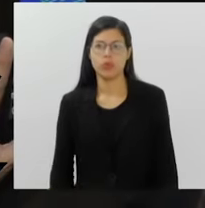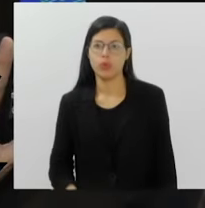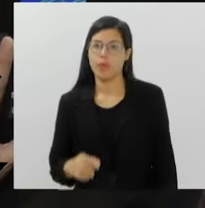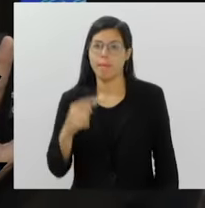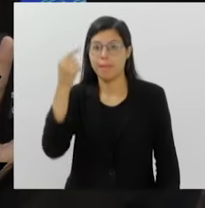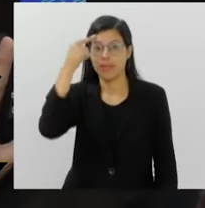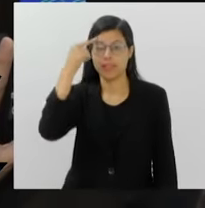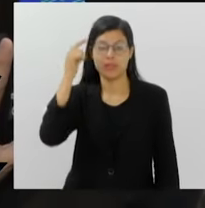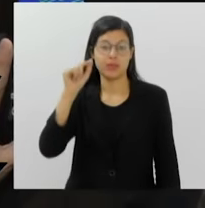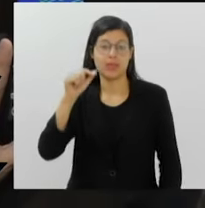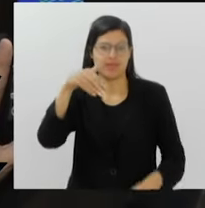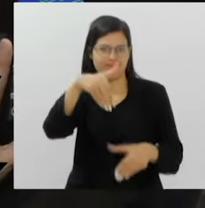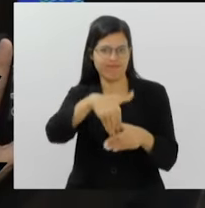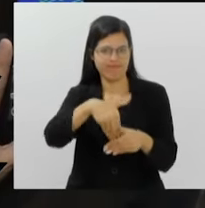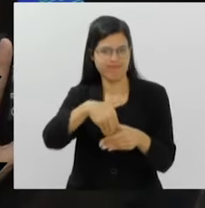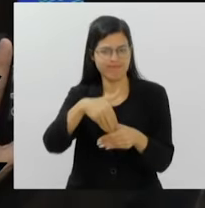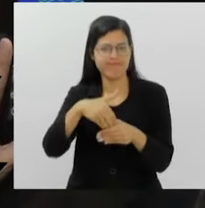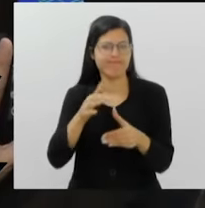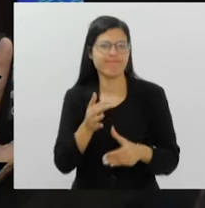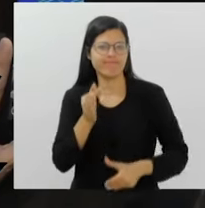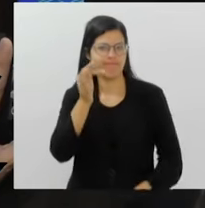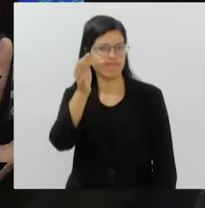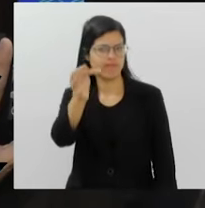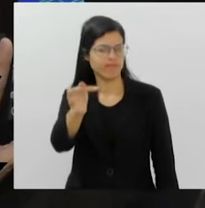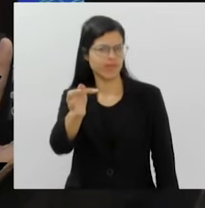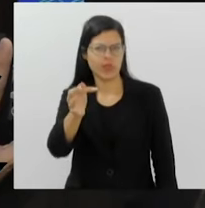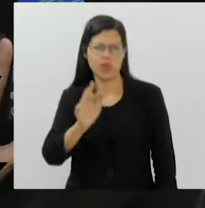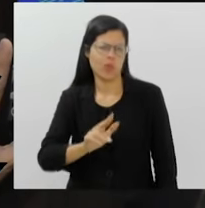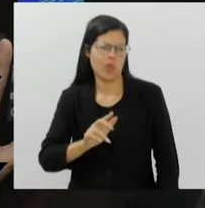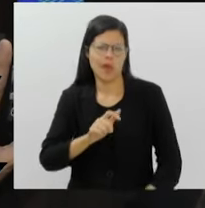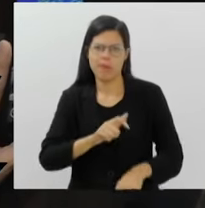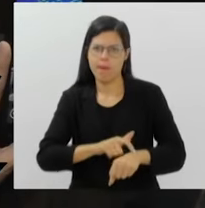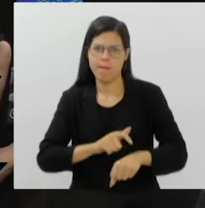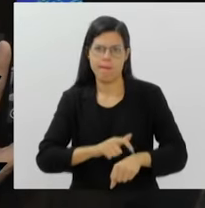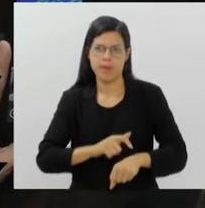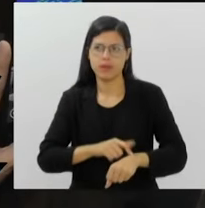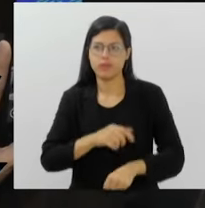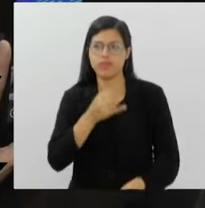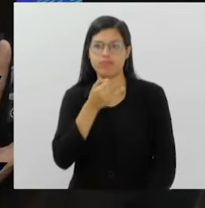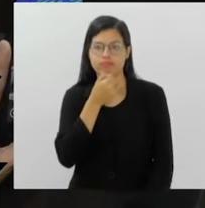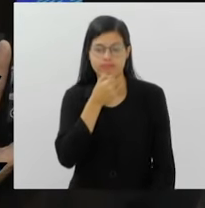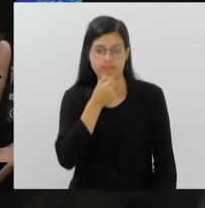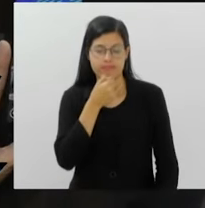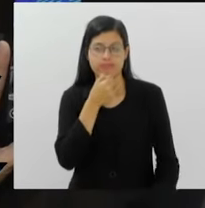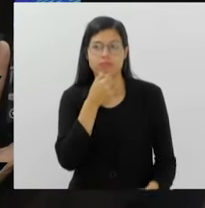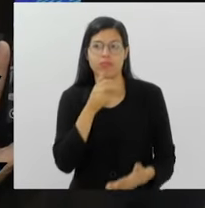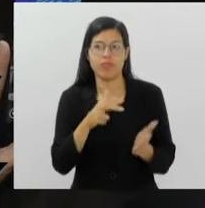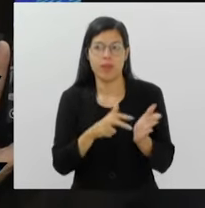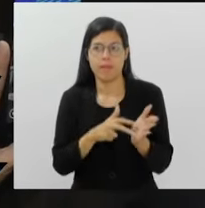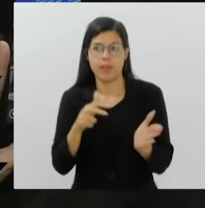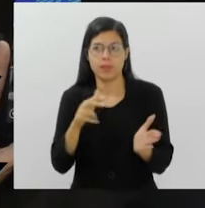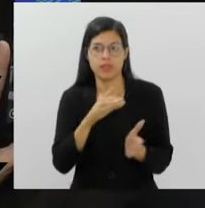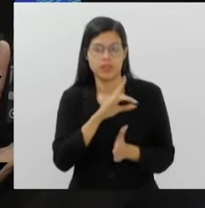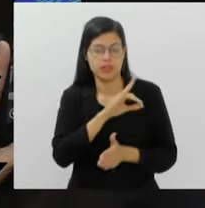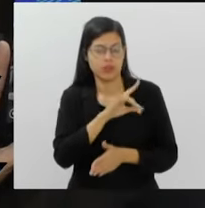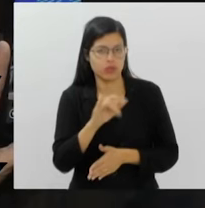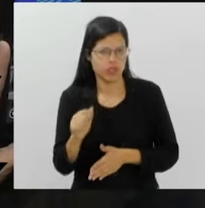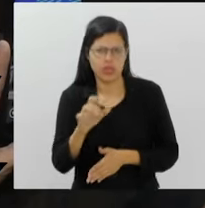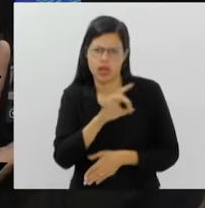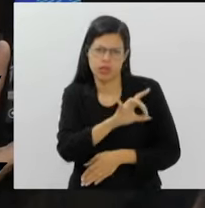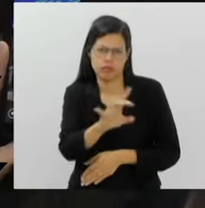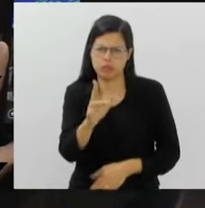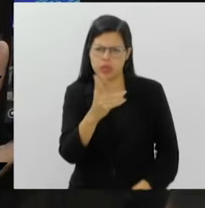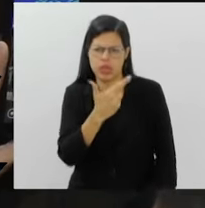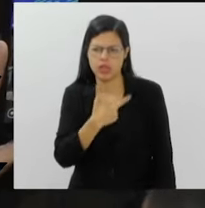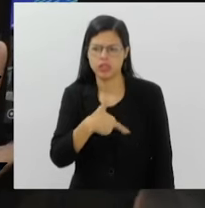futuro. Eu acho que não é hora disso. É muito triste, Gualberto, amanhecer um dia, cada um na sua religião aqui, naquilo que ele